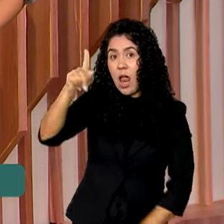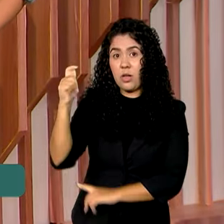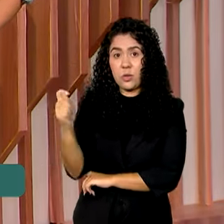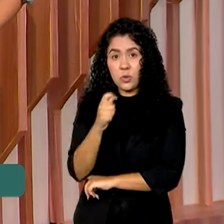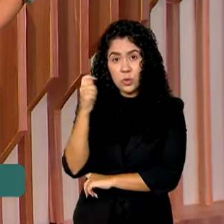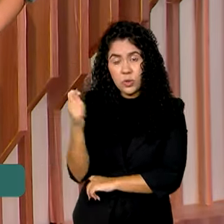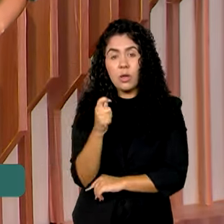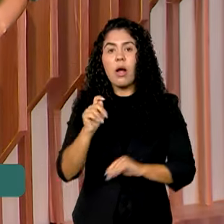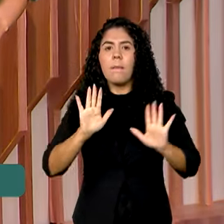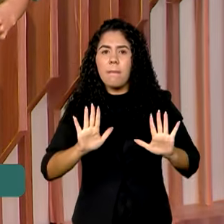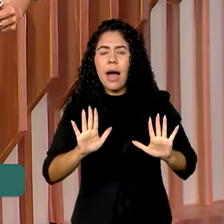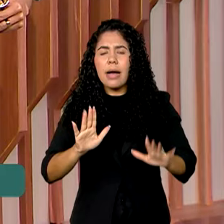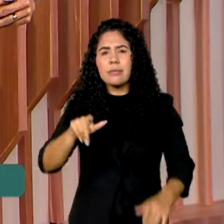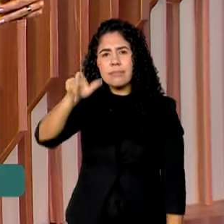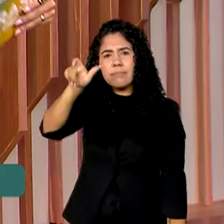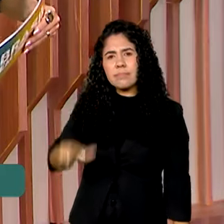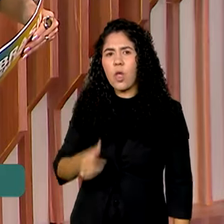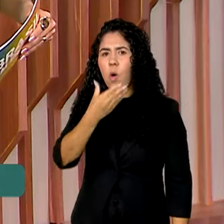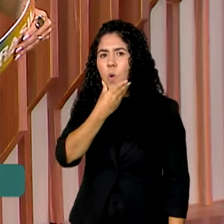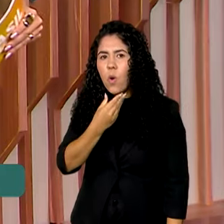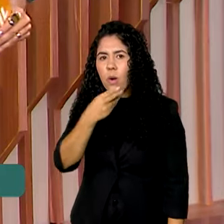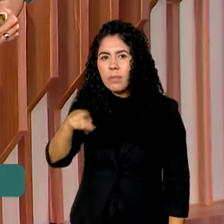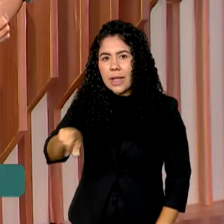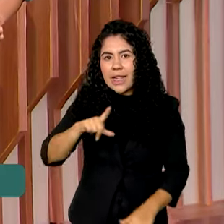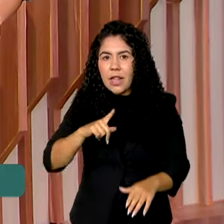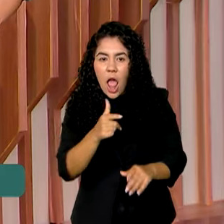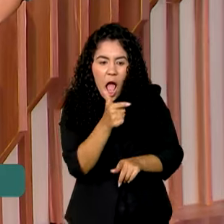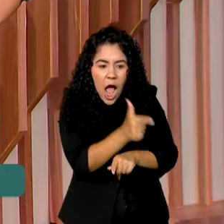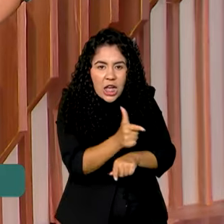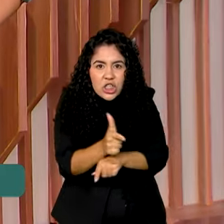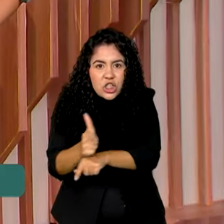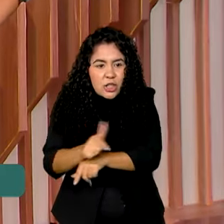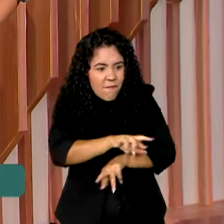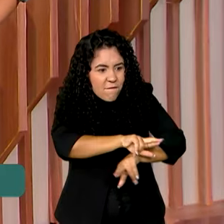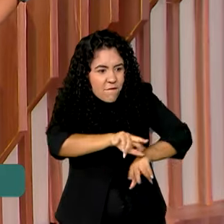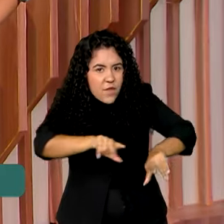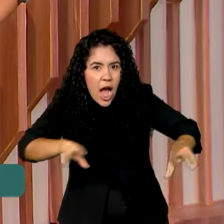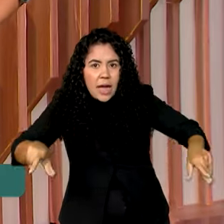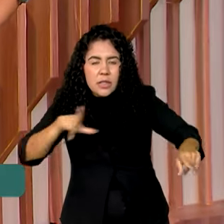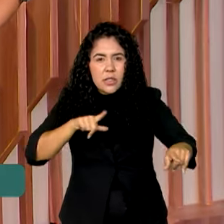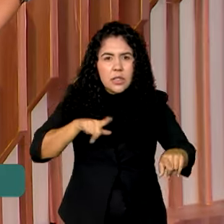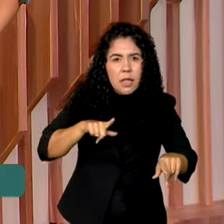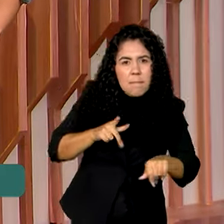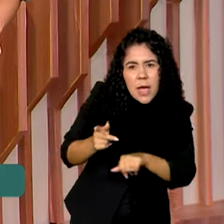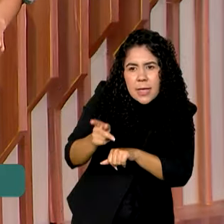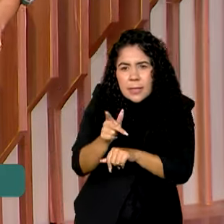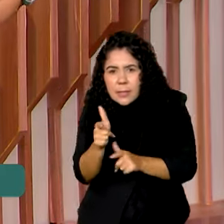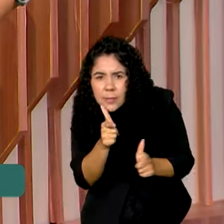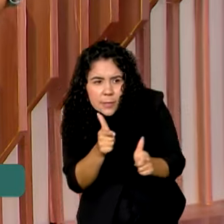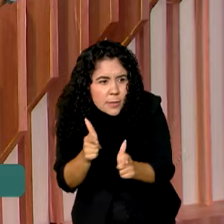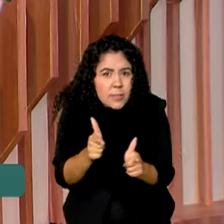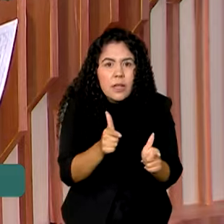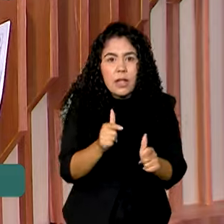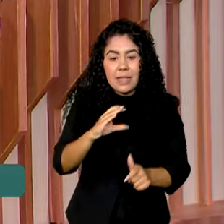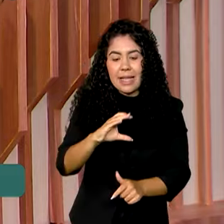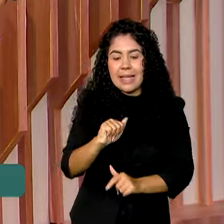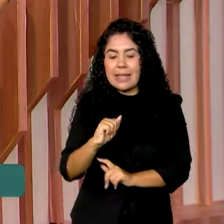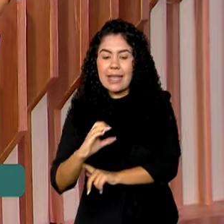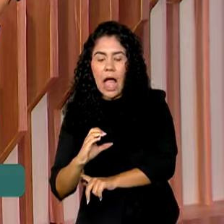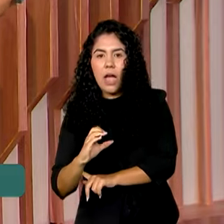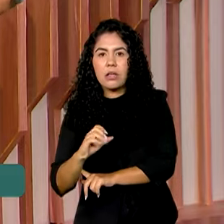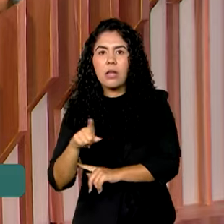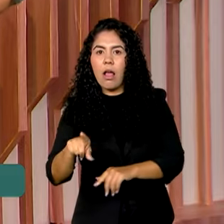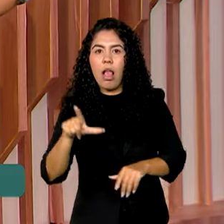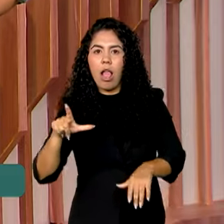polícia o homem que tinha registro de colecionador atirador Desportivo e Caçador o cque Manteve a família em cárcere